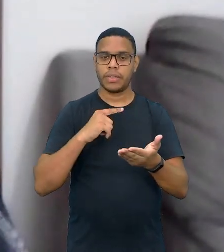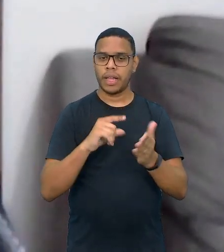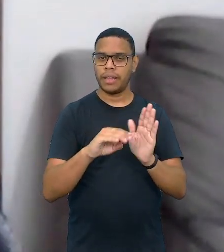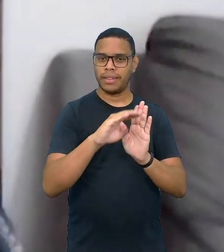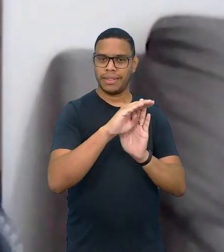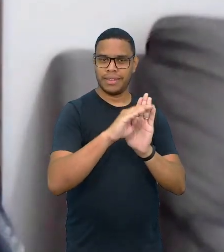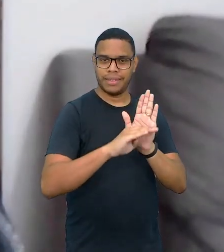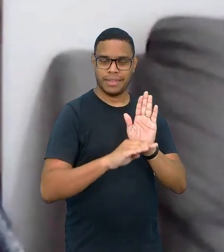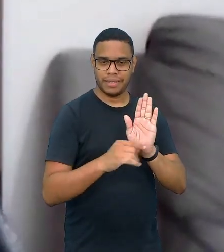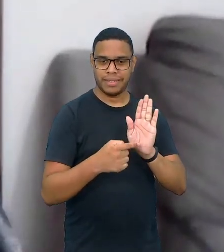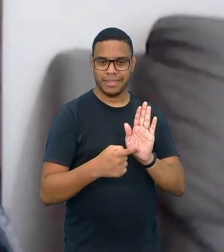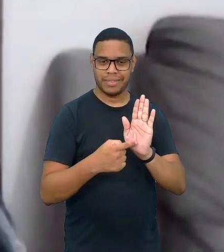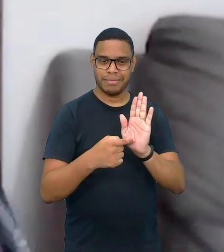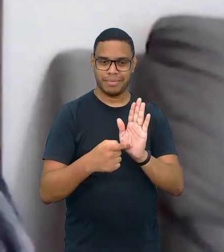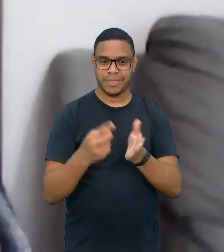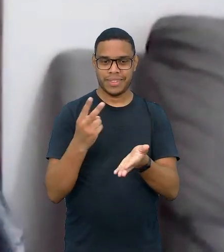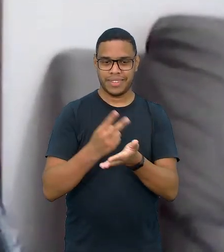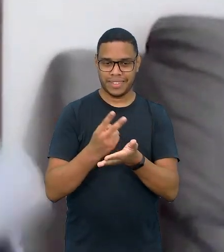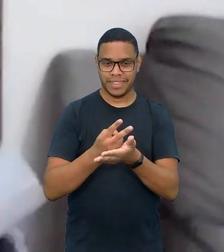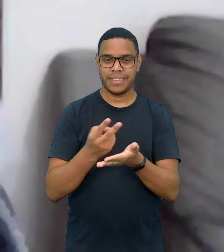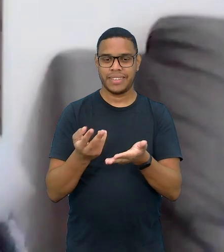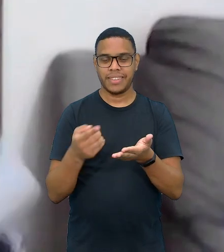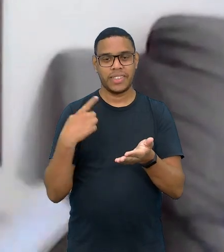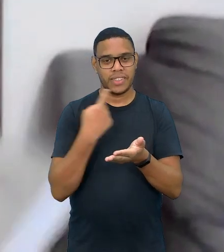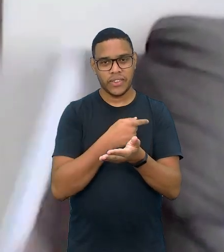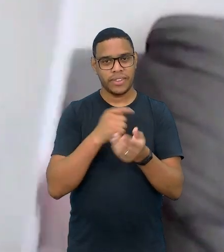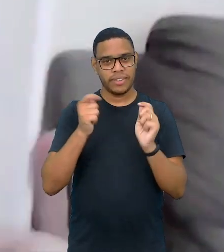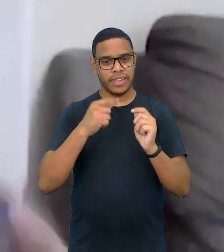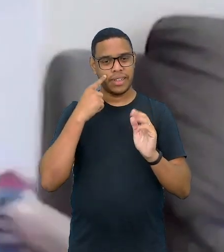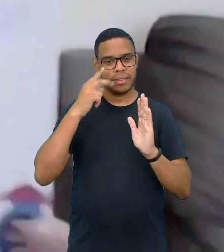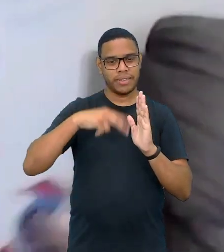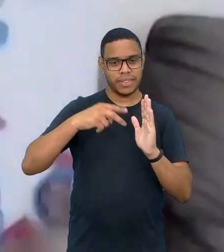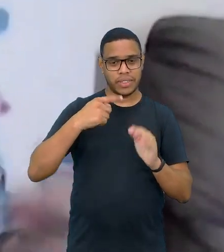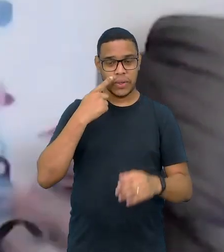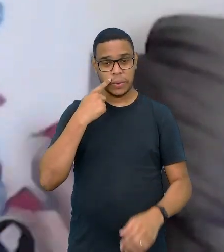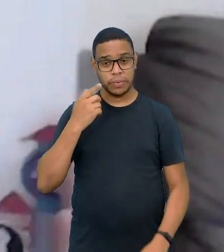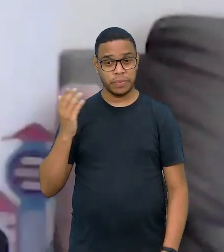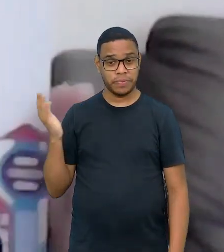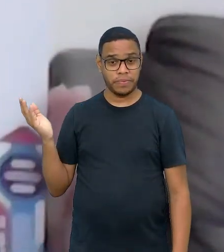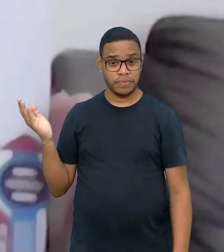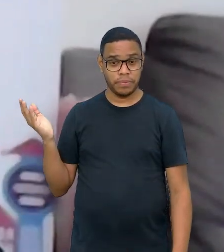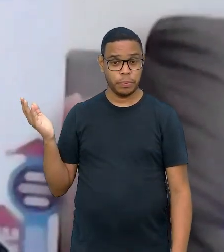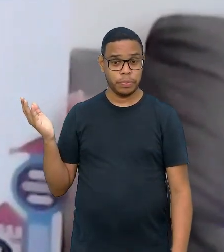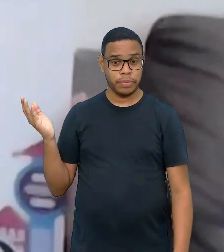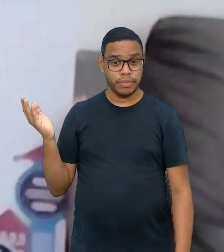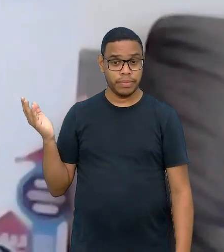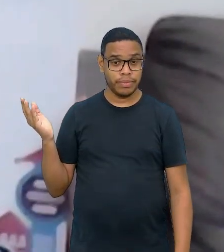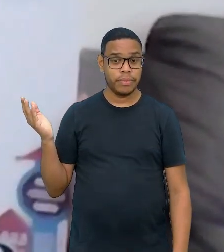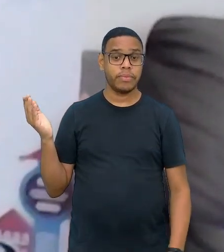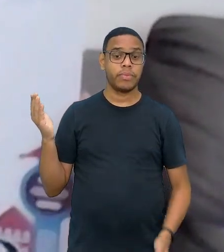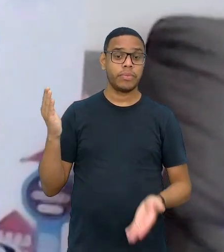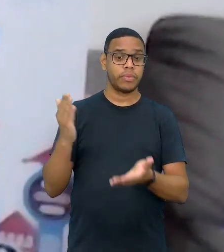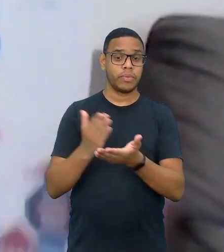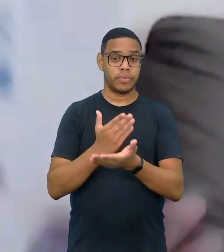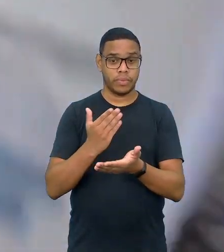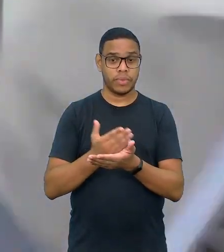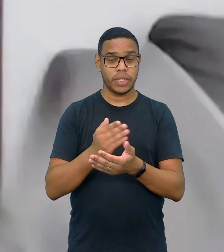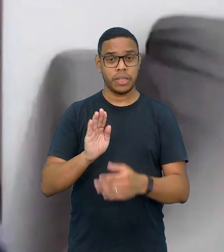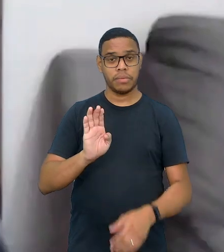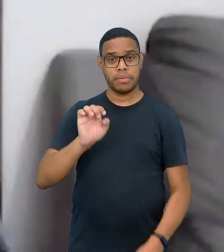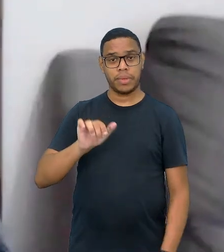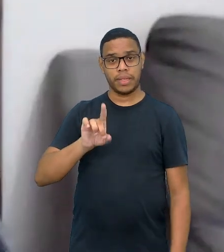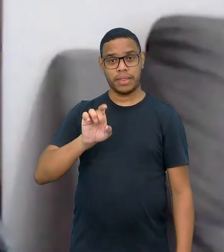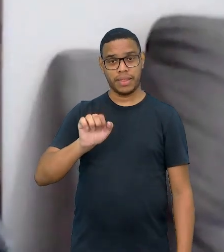né, de literatura para que a gente possa ler, né? Então, eu trago aqui esse livro do Bender,